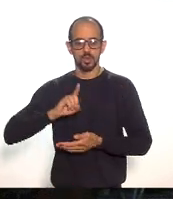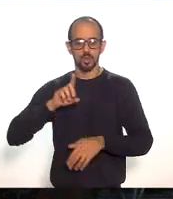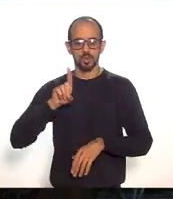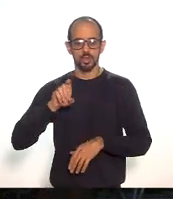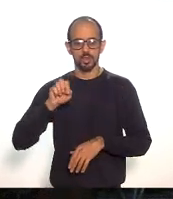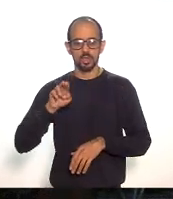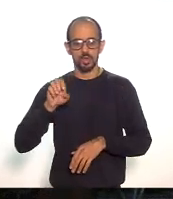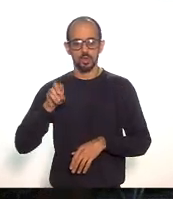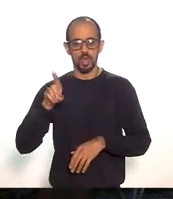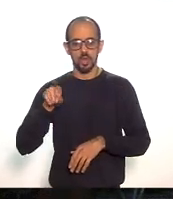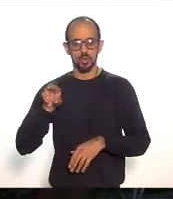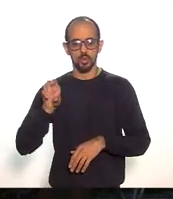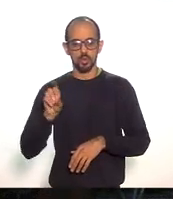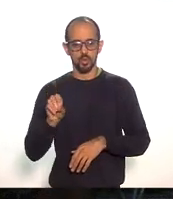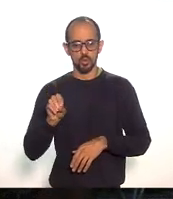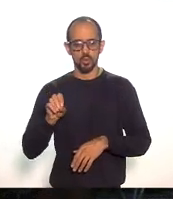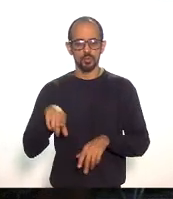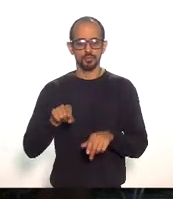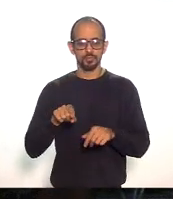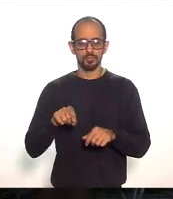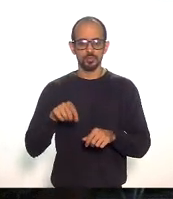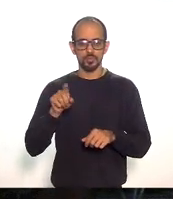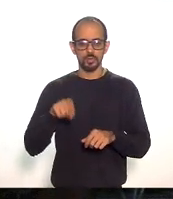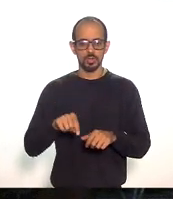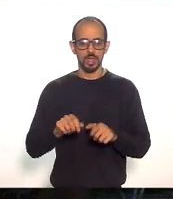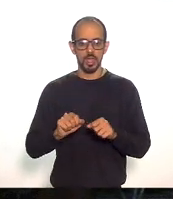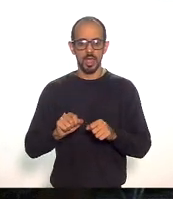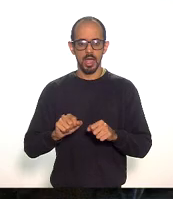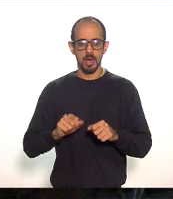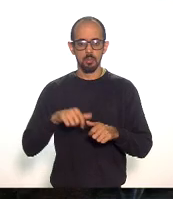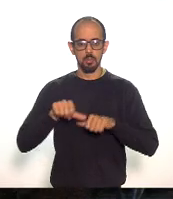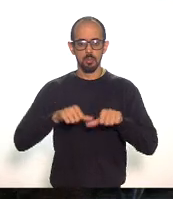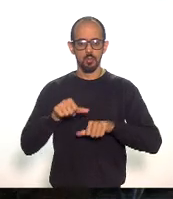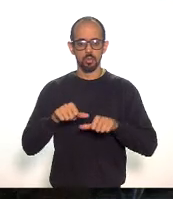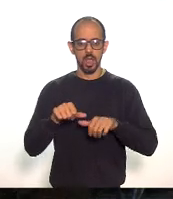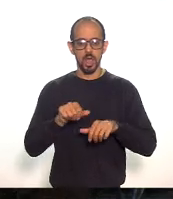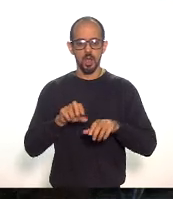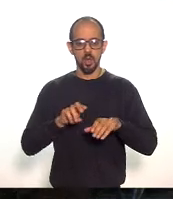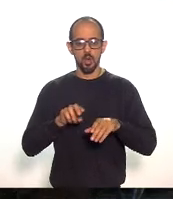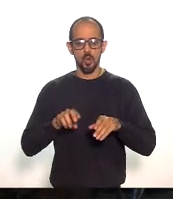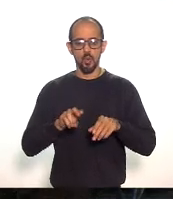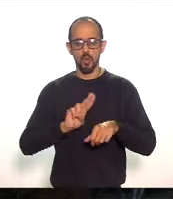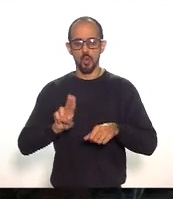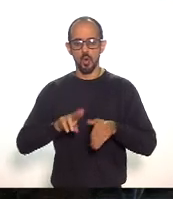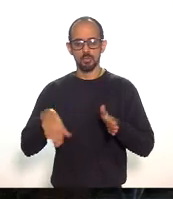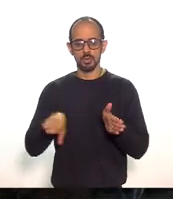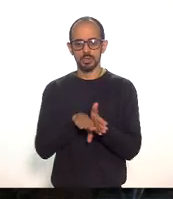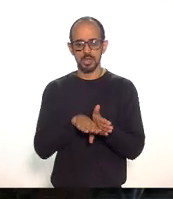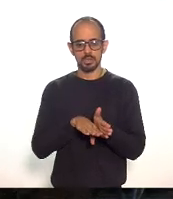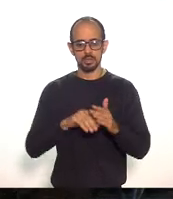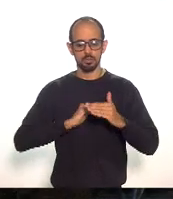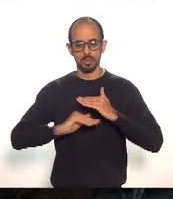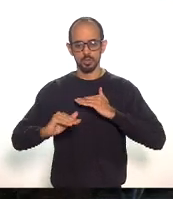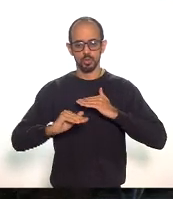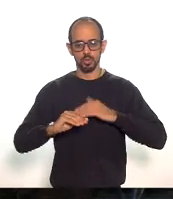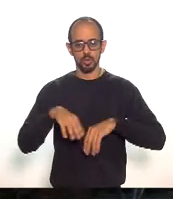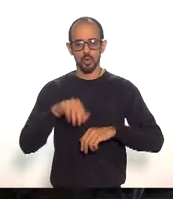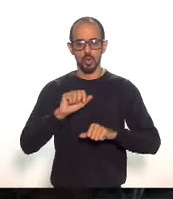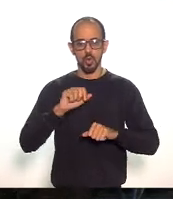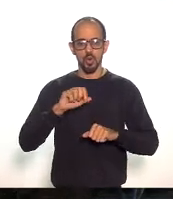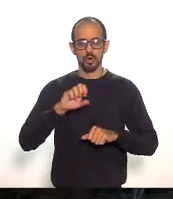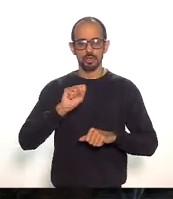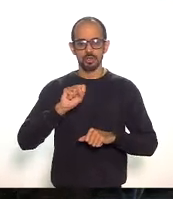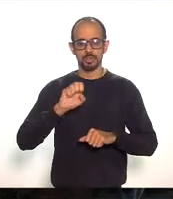Vieira. Denomina como Estação Saara, Presidente Vargas, a estação do metrô do Presidente Vargas, no bairro do Centro, no município do Rio de